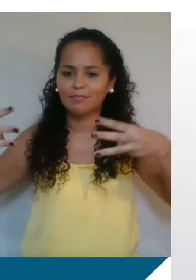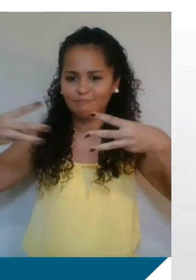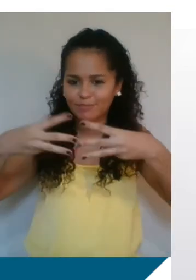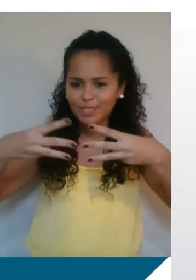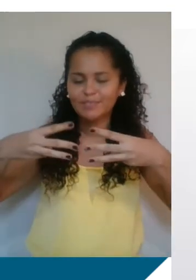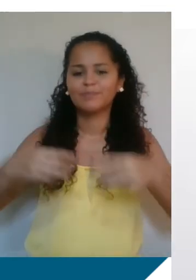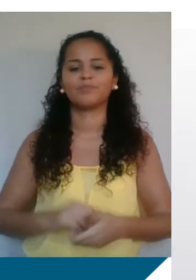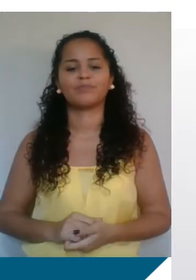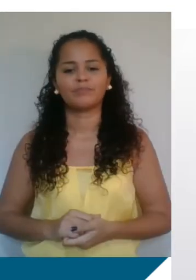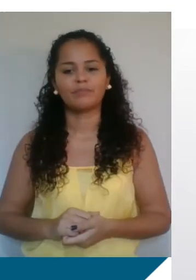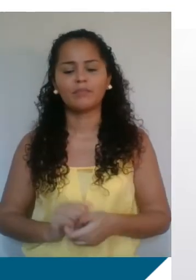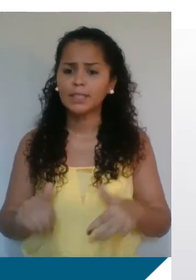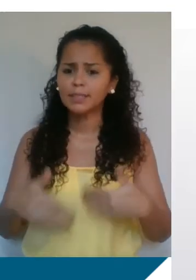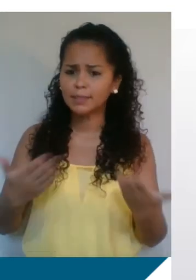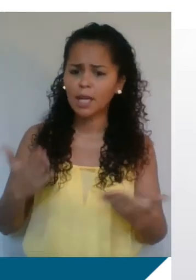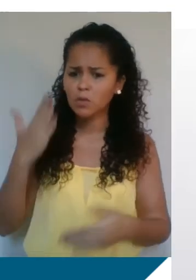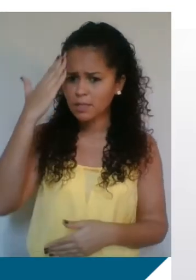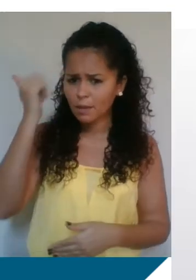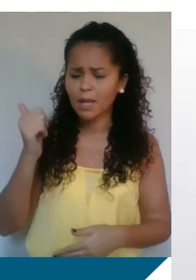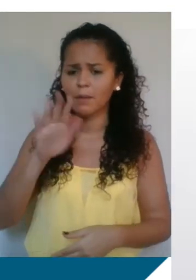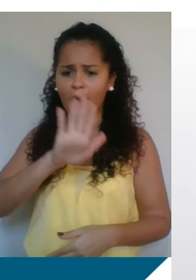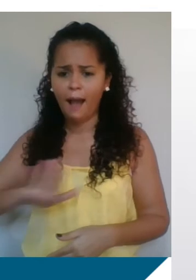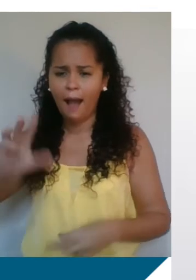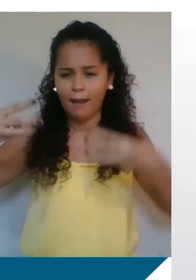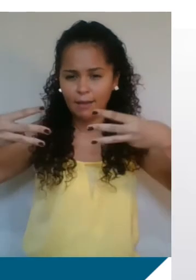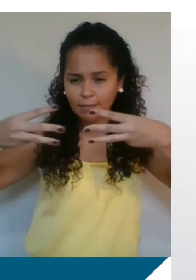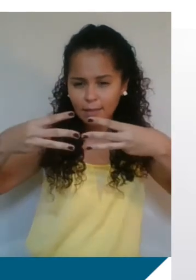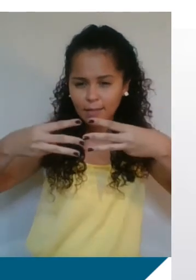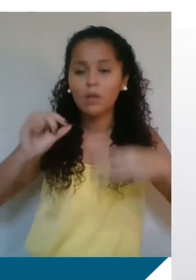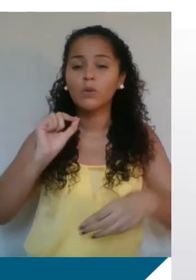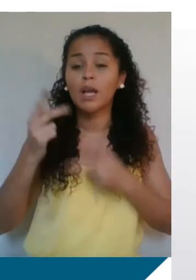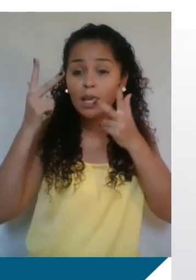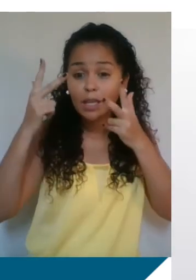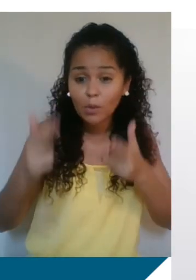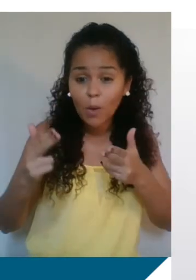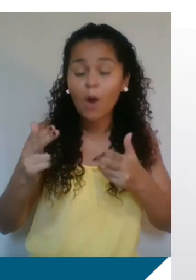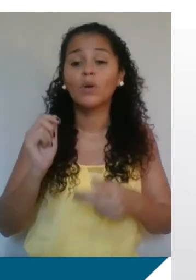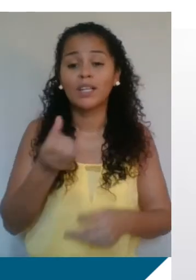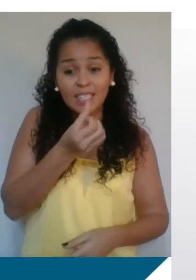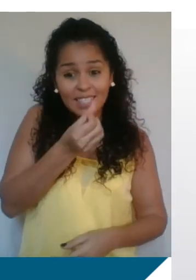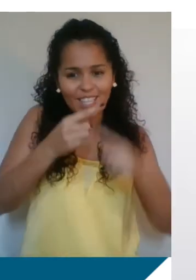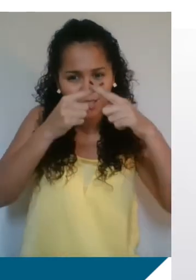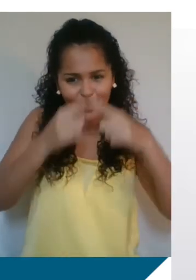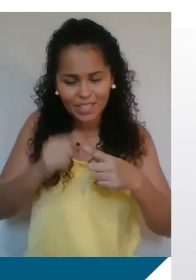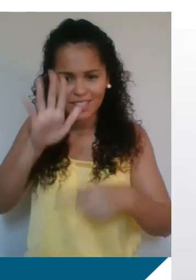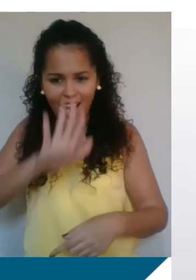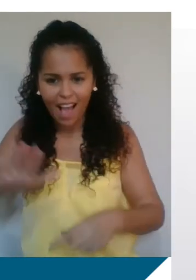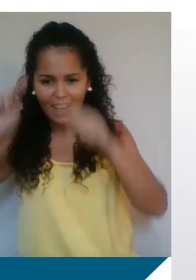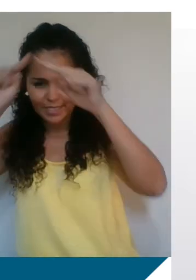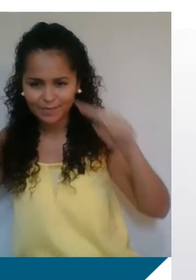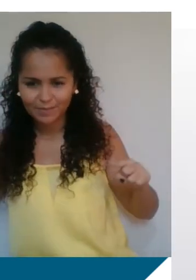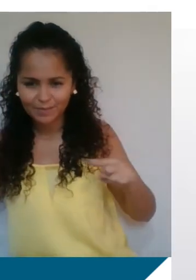Assim, a área do hexágono regular será igual a 6 vezes a área do triângulo equilátero.